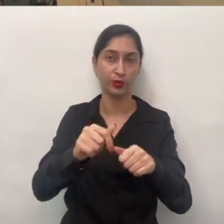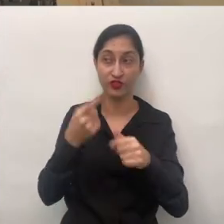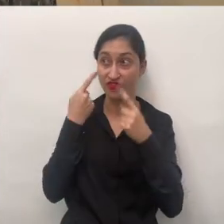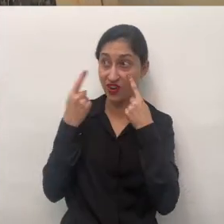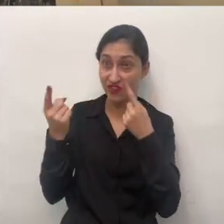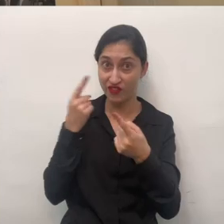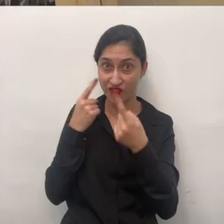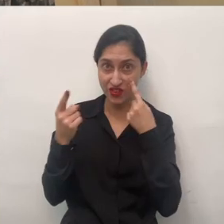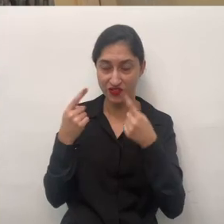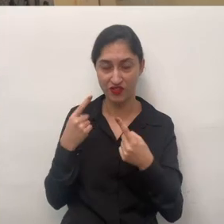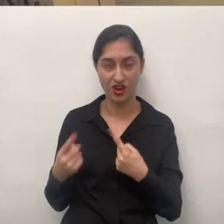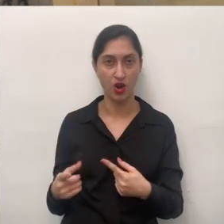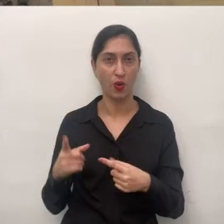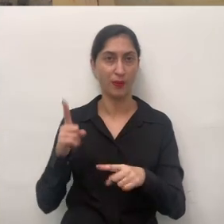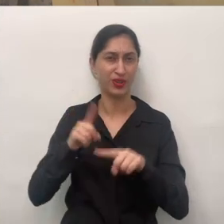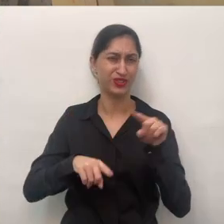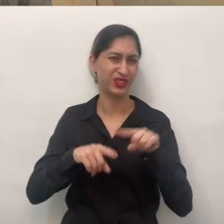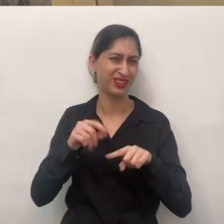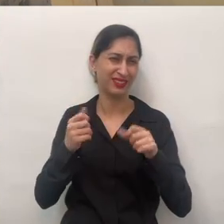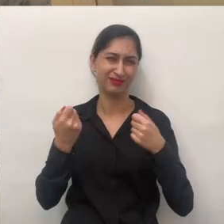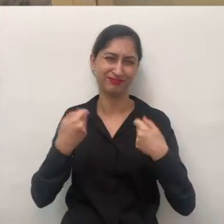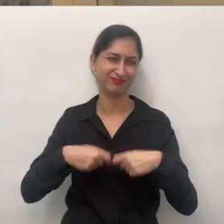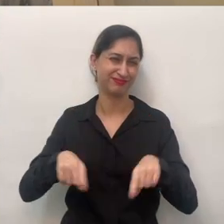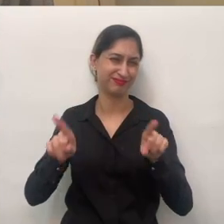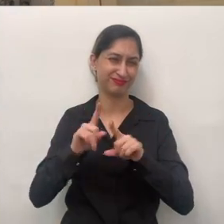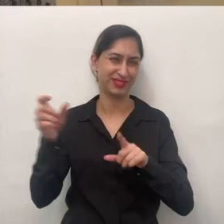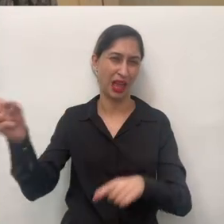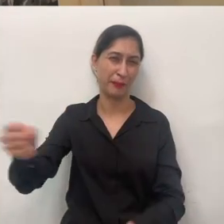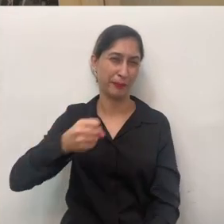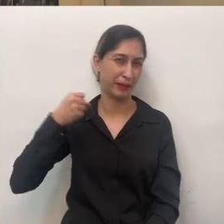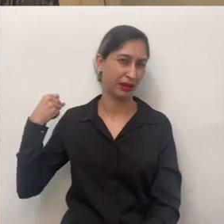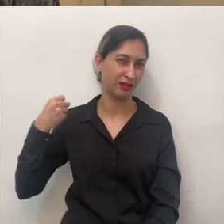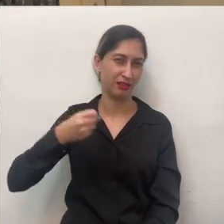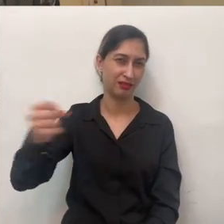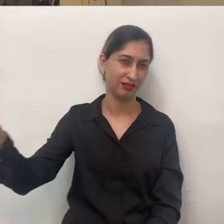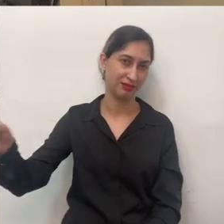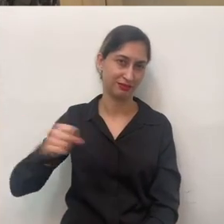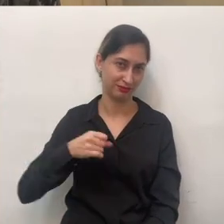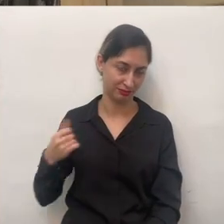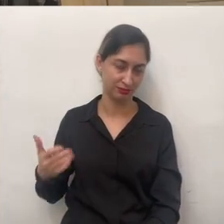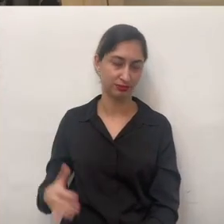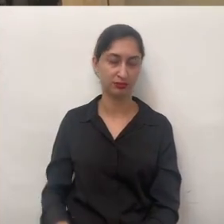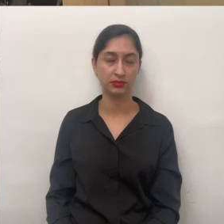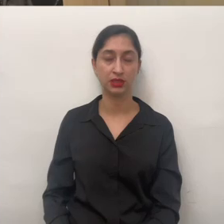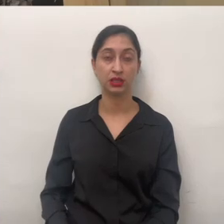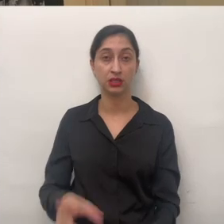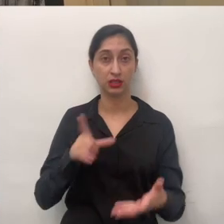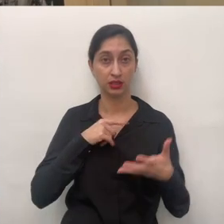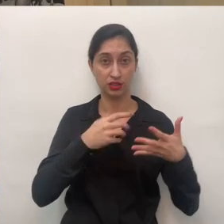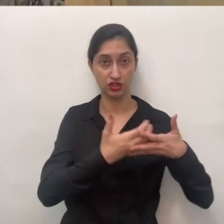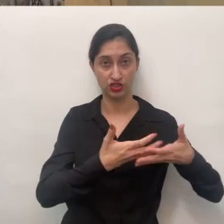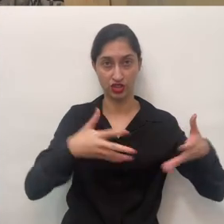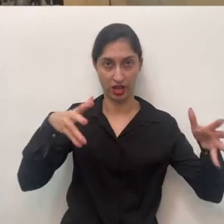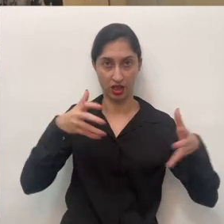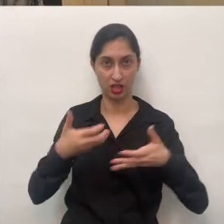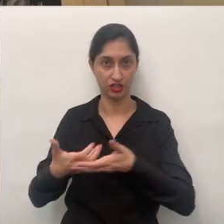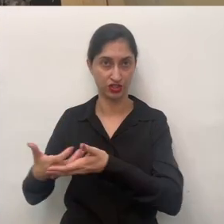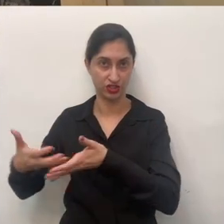terem acesso, né, verem os objetos sem ter que ficar abrindo o armário. Essas duas